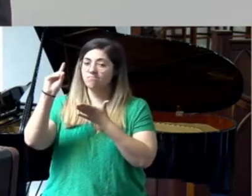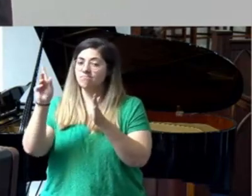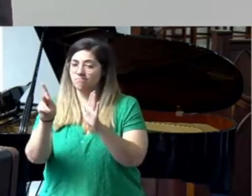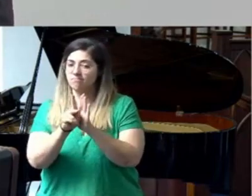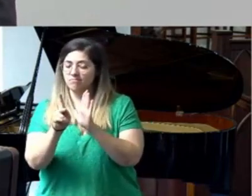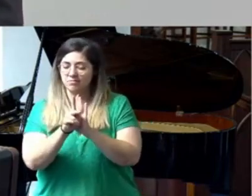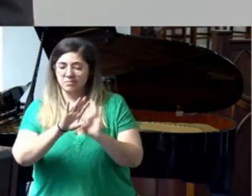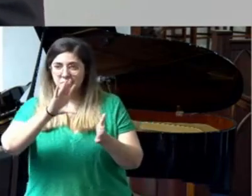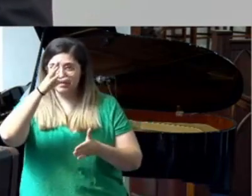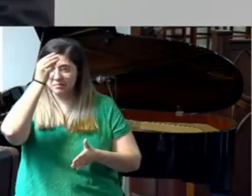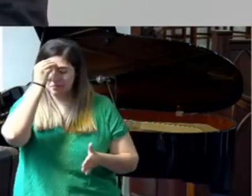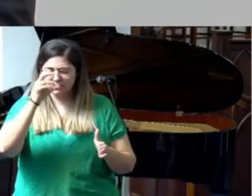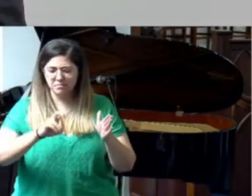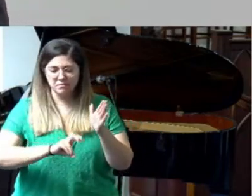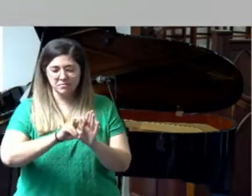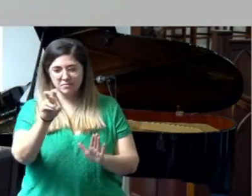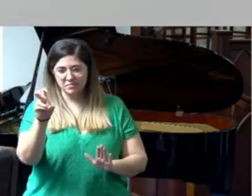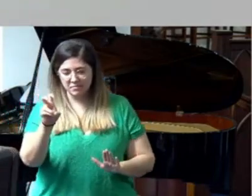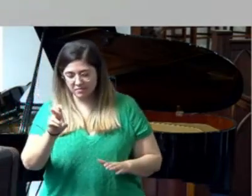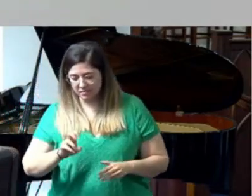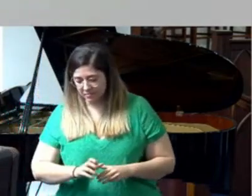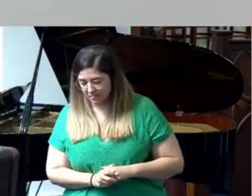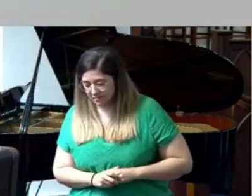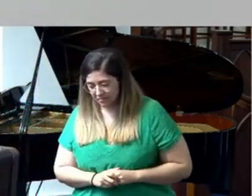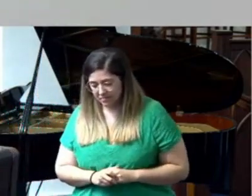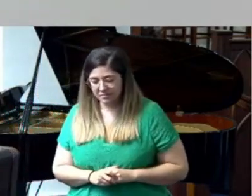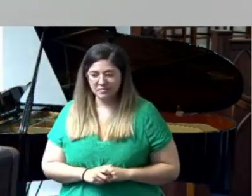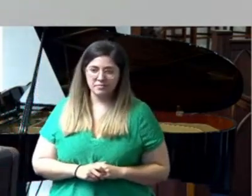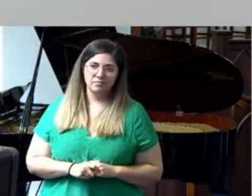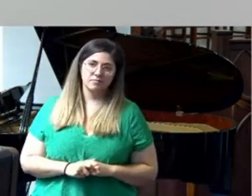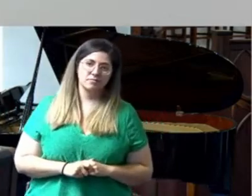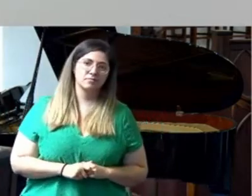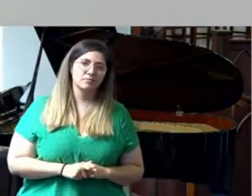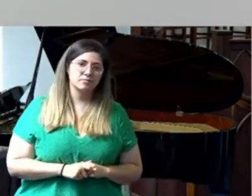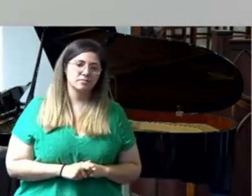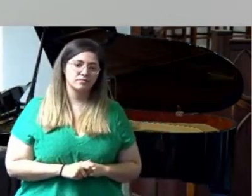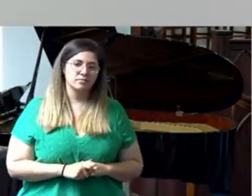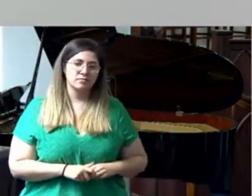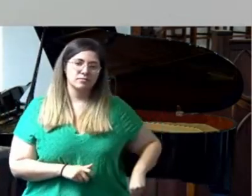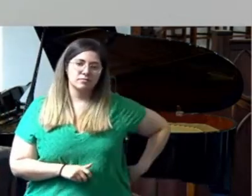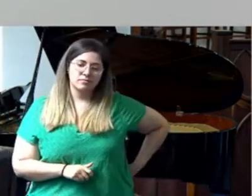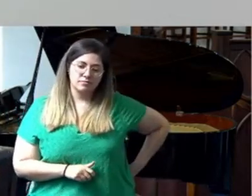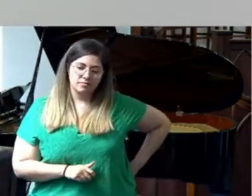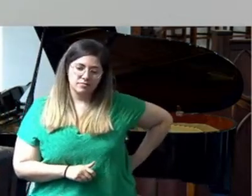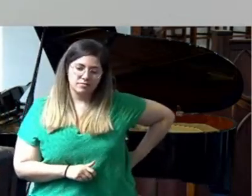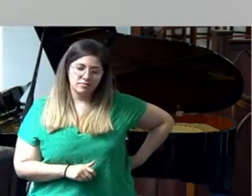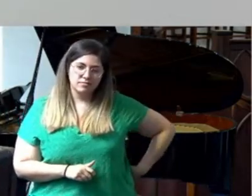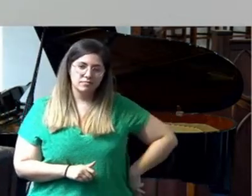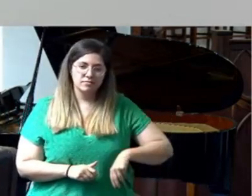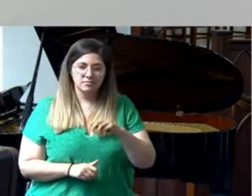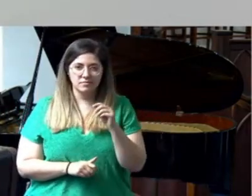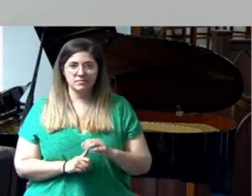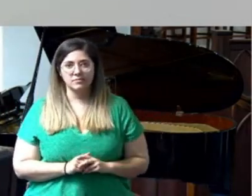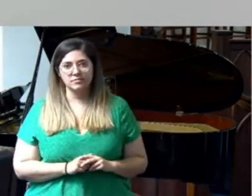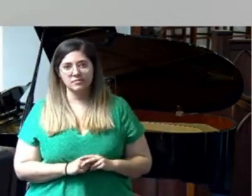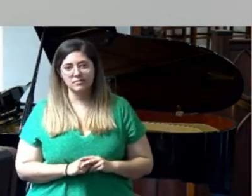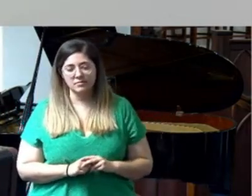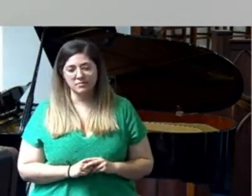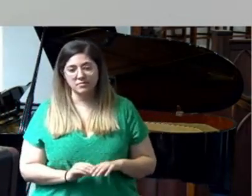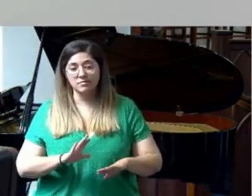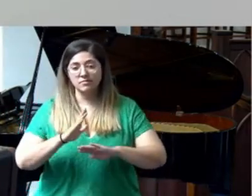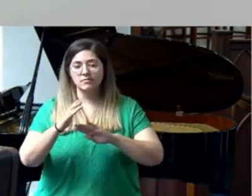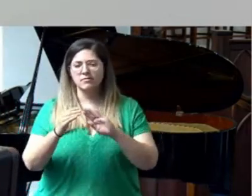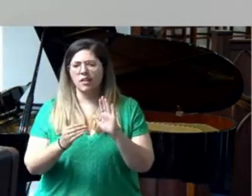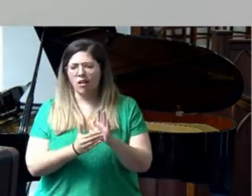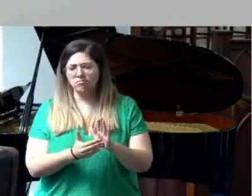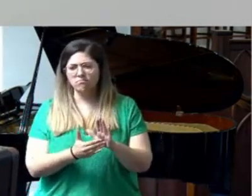Nós que buscamos o sentido da vida, buscamos avançar de uma maneira que agrade a Deus. Recapitulo aqui com os irmãos.